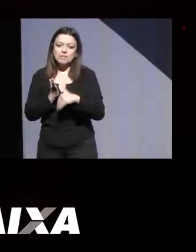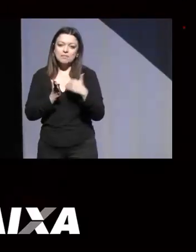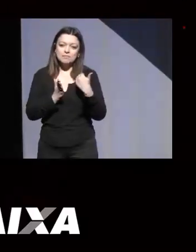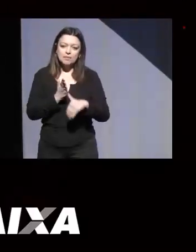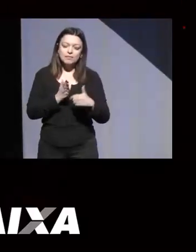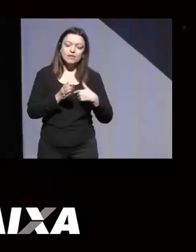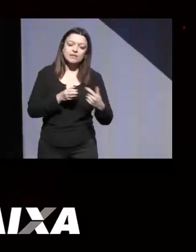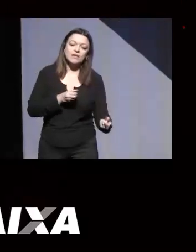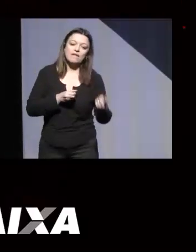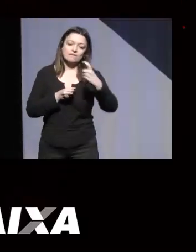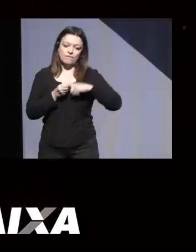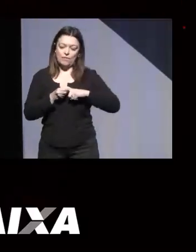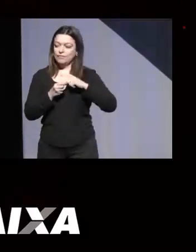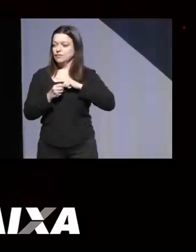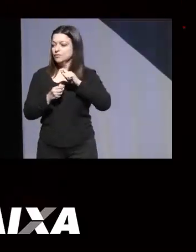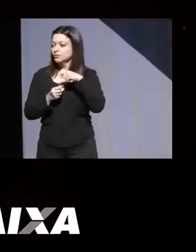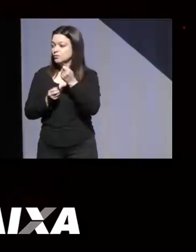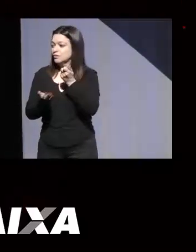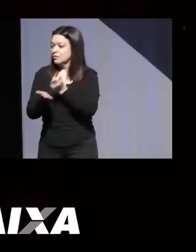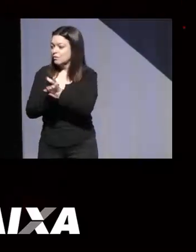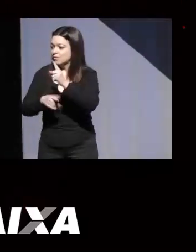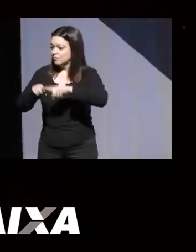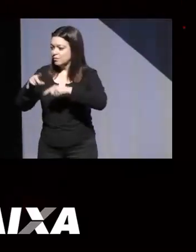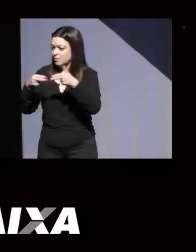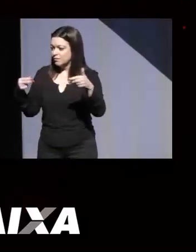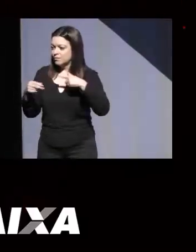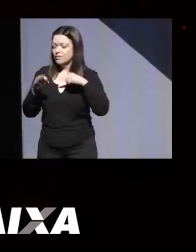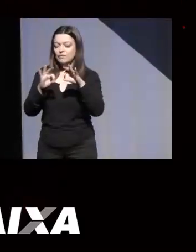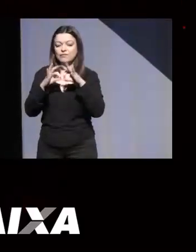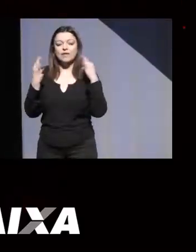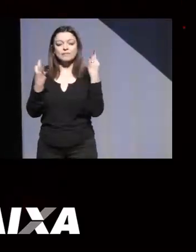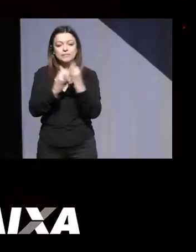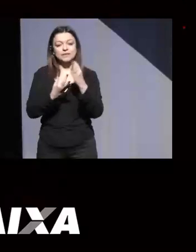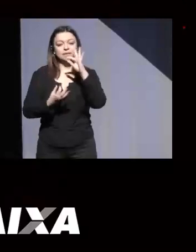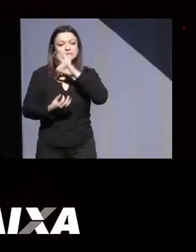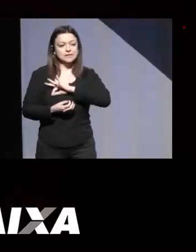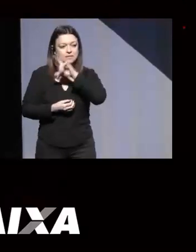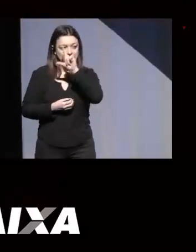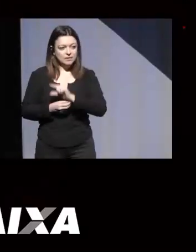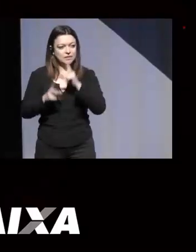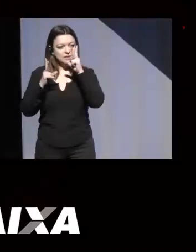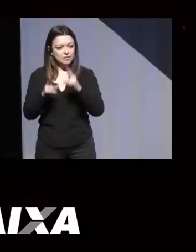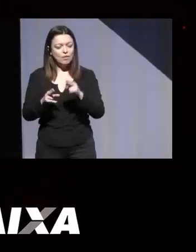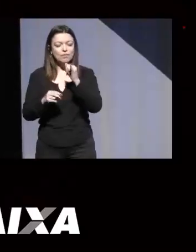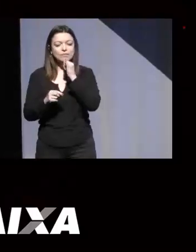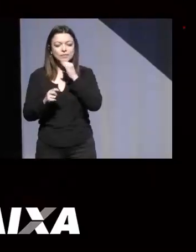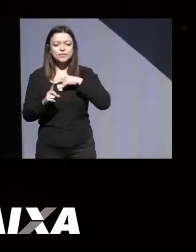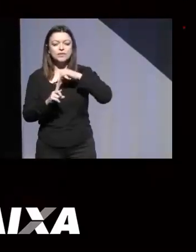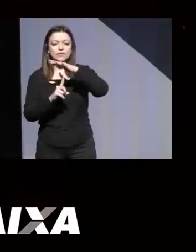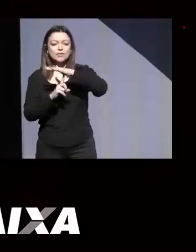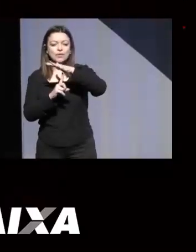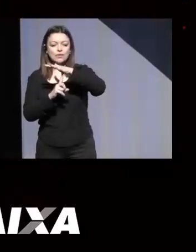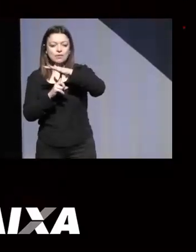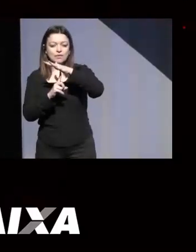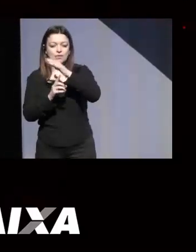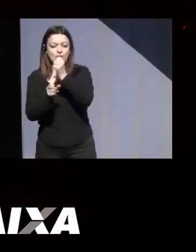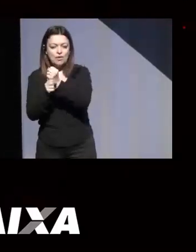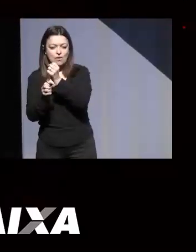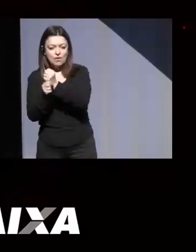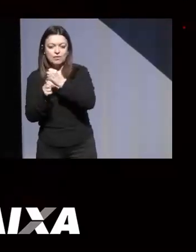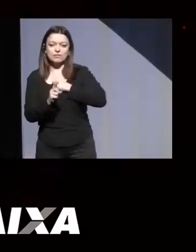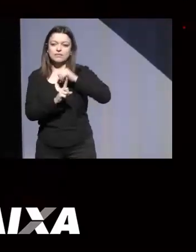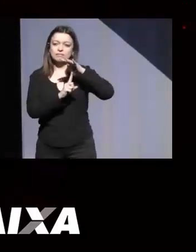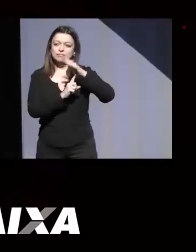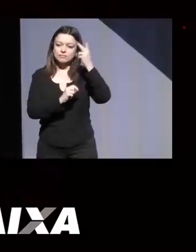consumo para famílias de baixa renda. Mais ou menos como a gente tem a Nota Paraná, Nota Paulista, etc. Só que